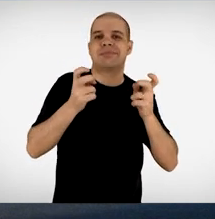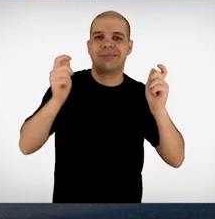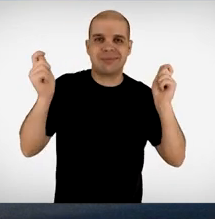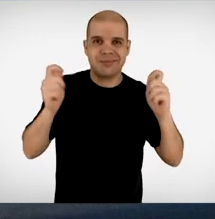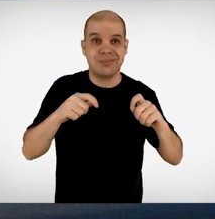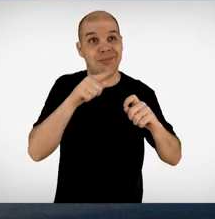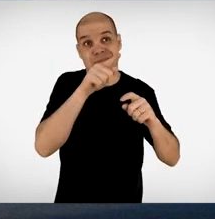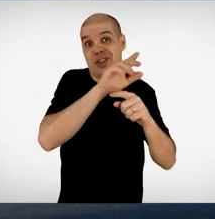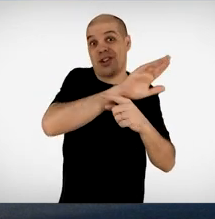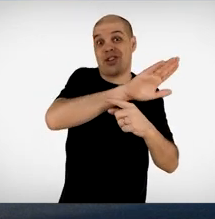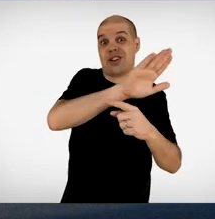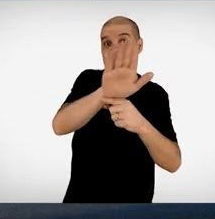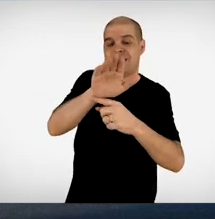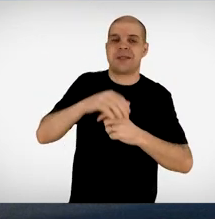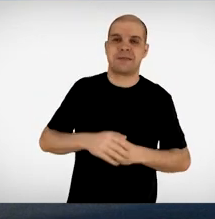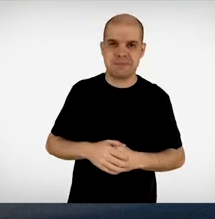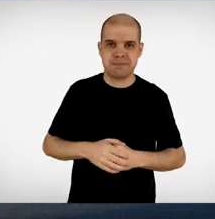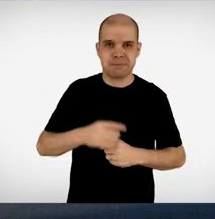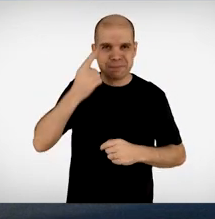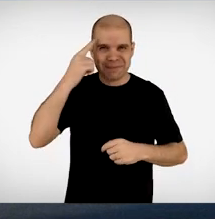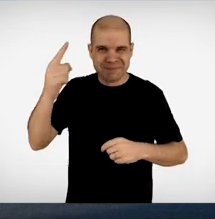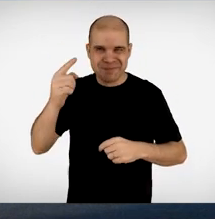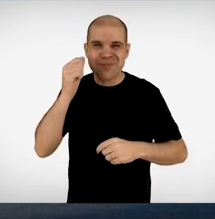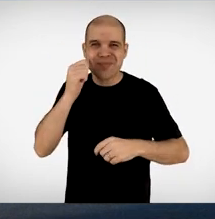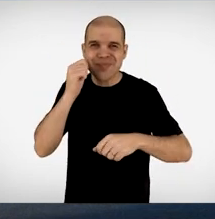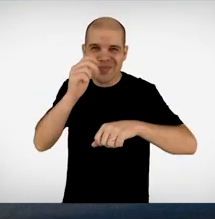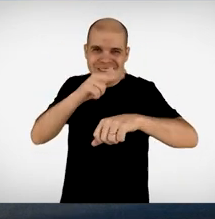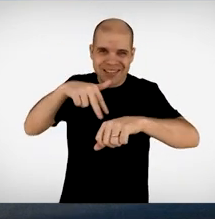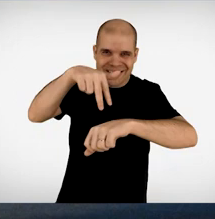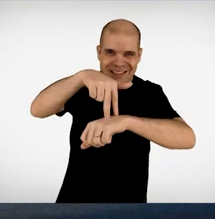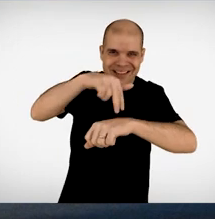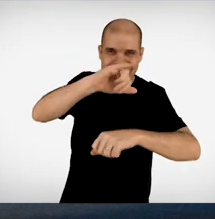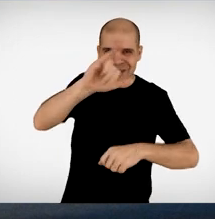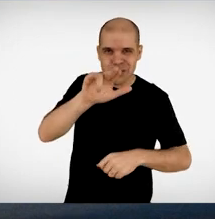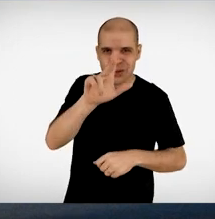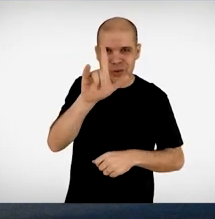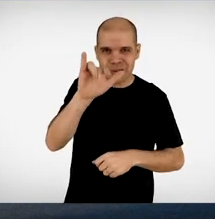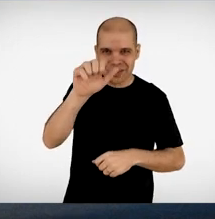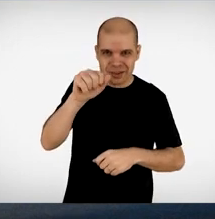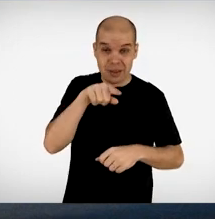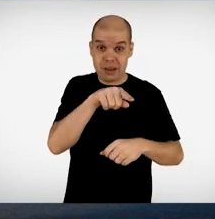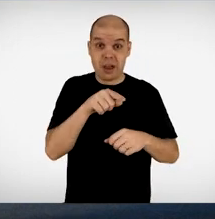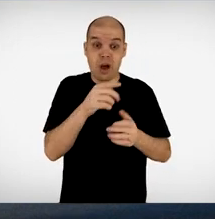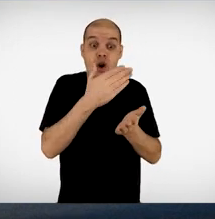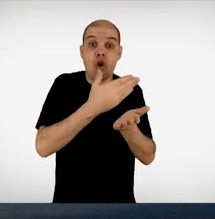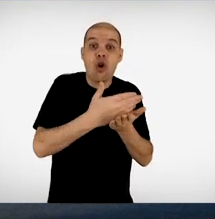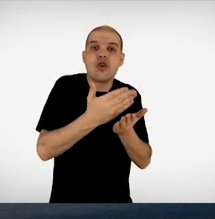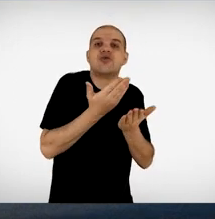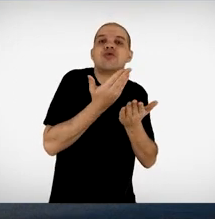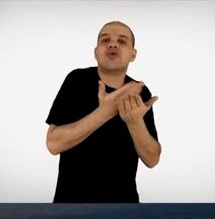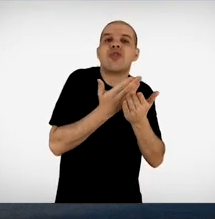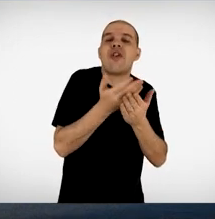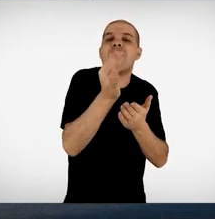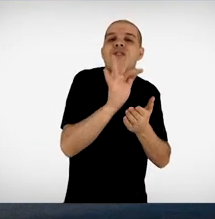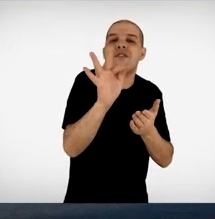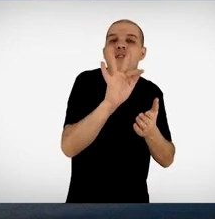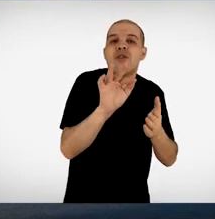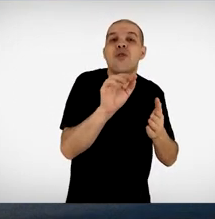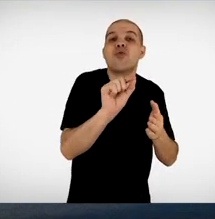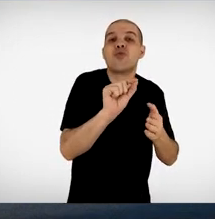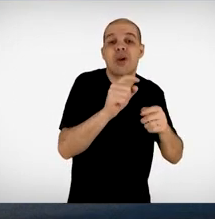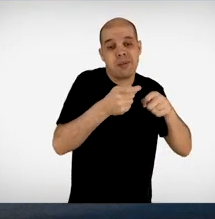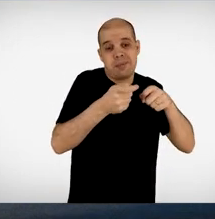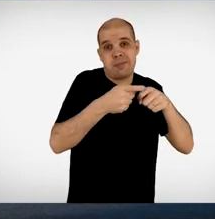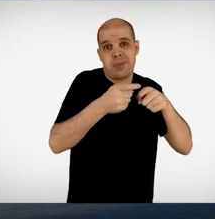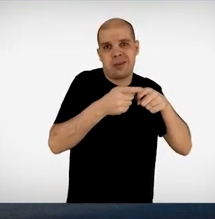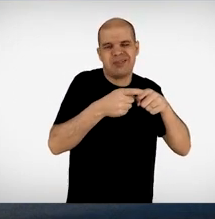de pensar. Então, a Julia era uma ótima aluna, ela começa fazendo medicina, aí ela para, porque ela entende que não é isso, ela vai fazer psicologia,